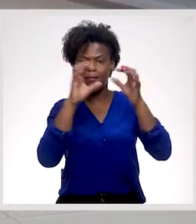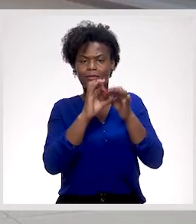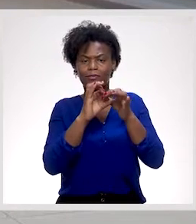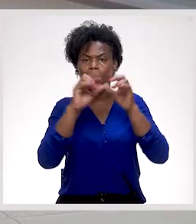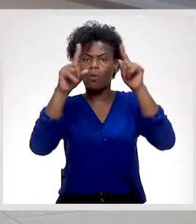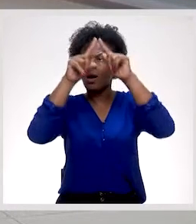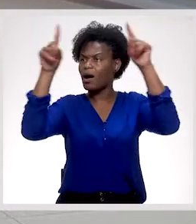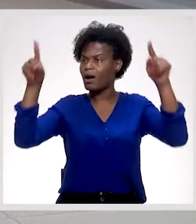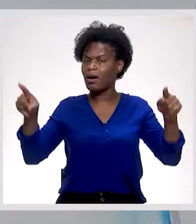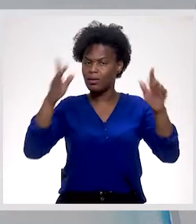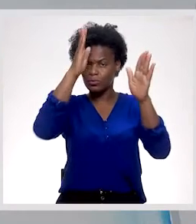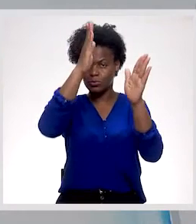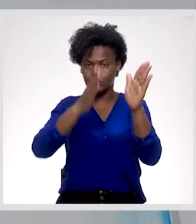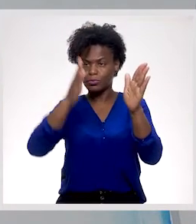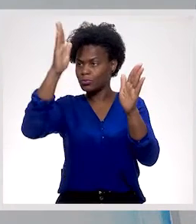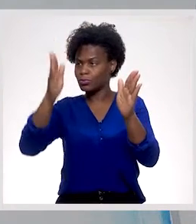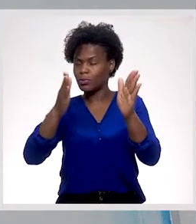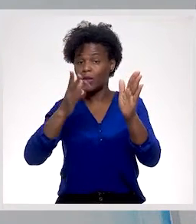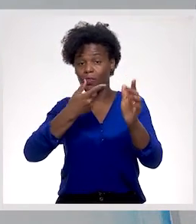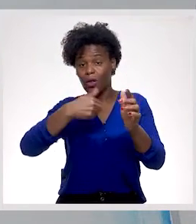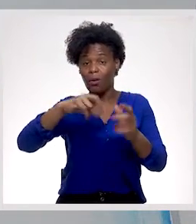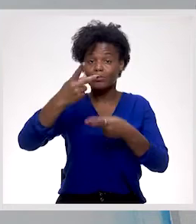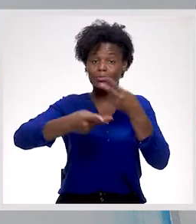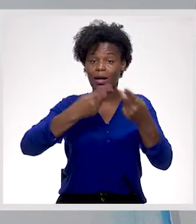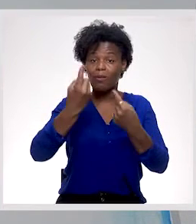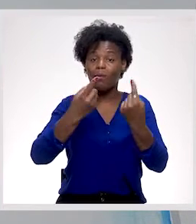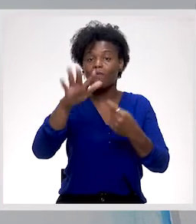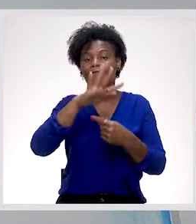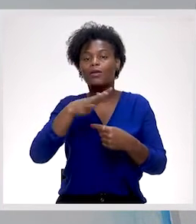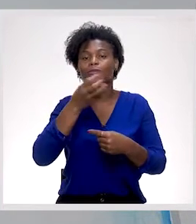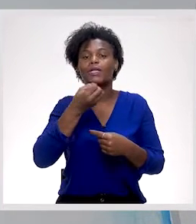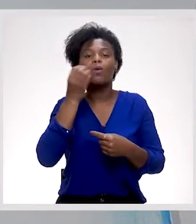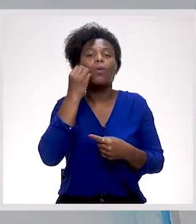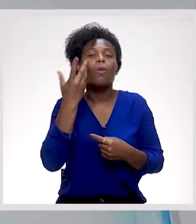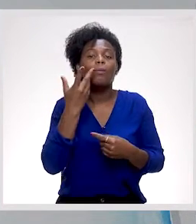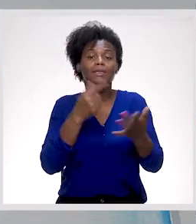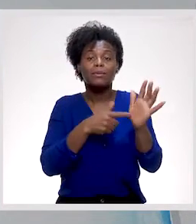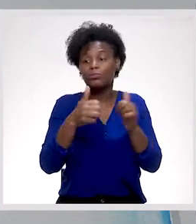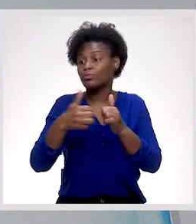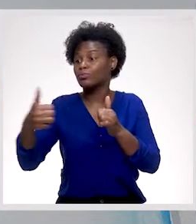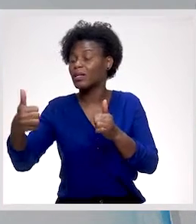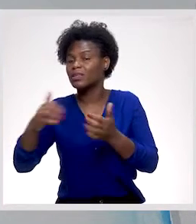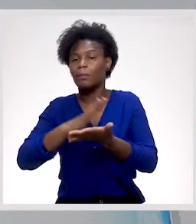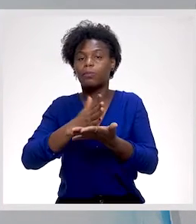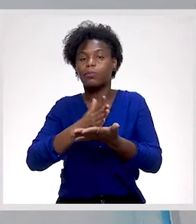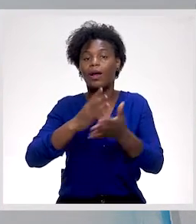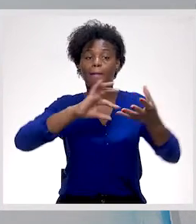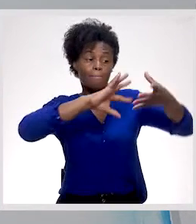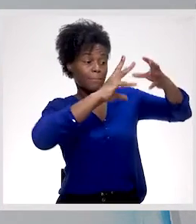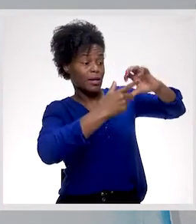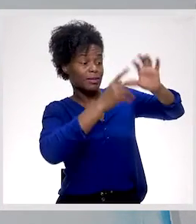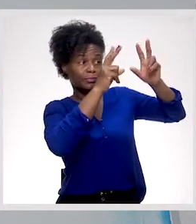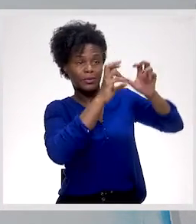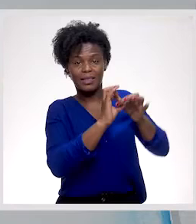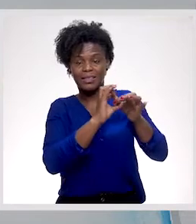algumas características, como, por exemplo, a distância média dos planetas em relação ao Sol,